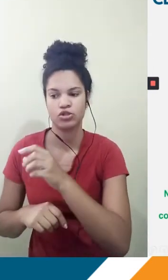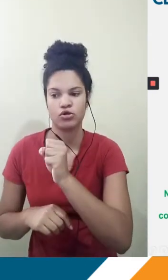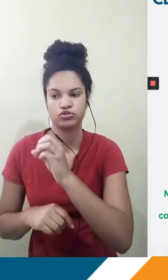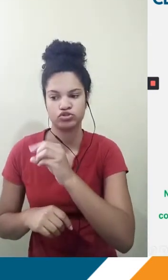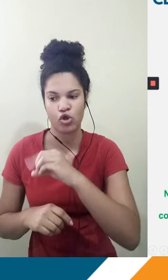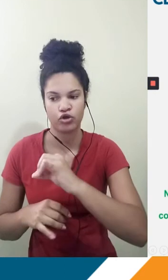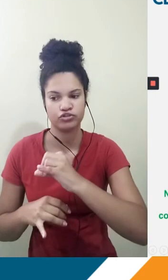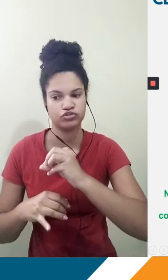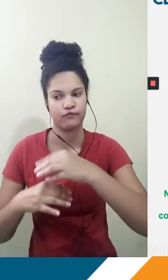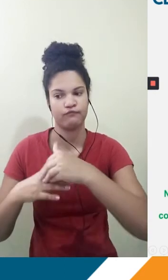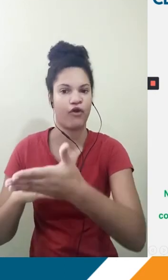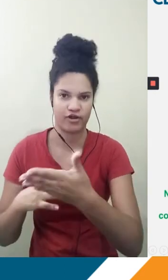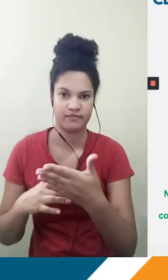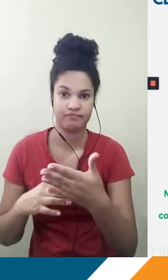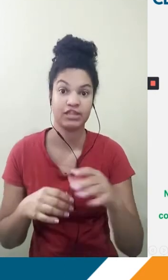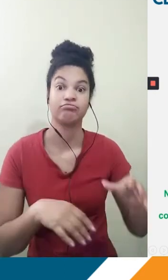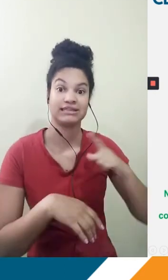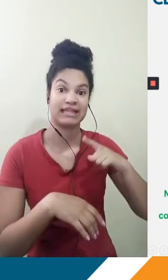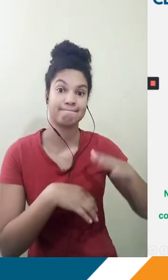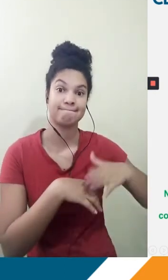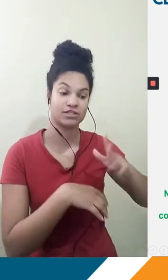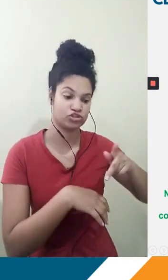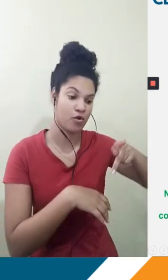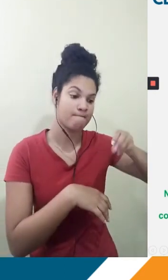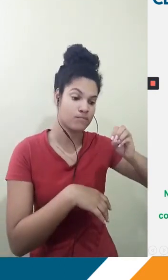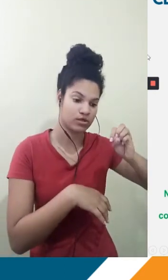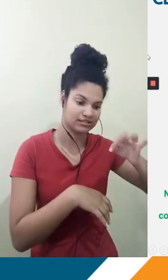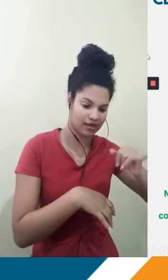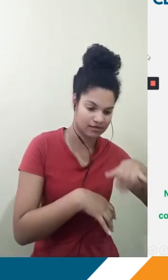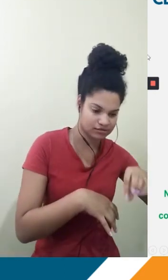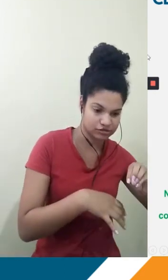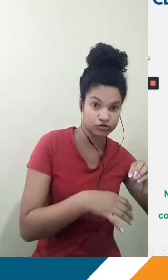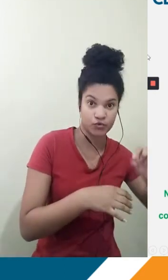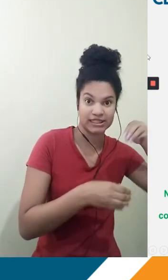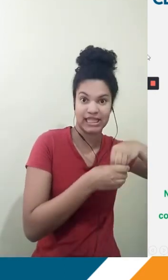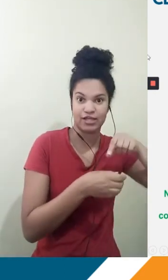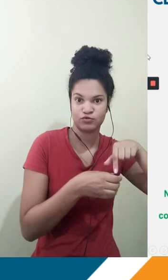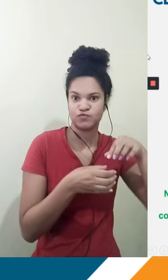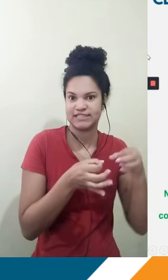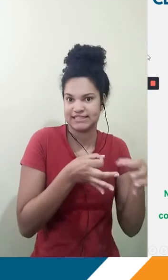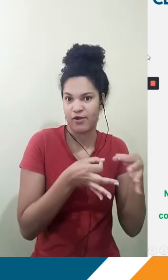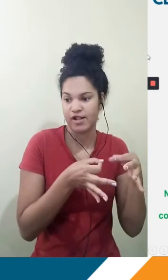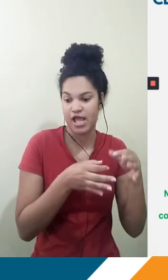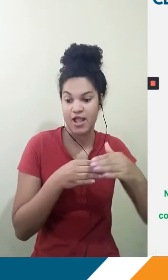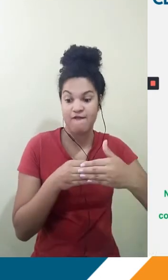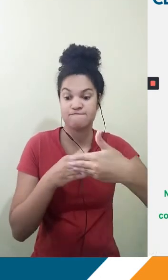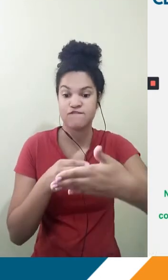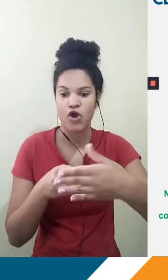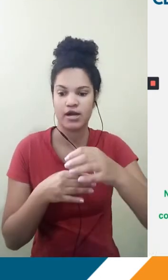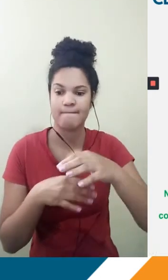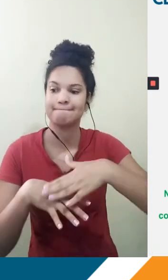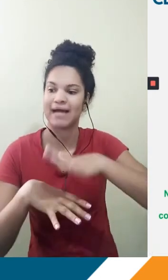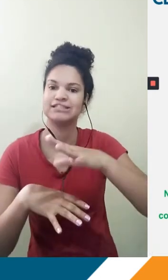célula do que fora e tem menos sódio dentro da célula do que fora. Isso porque ocorre um transporte